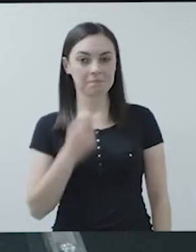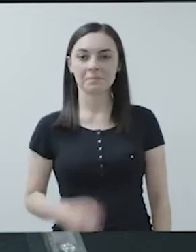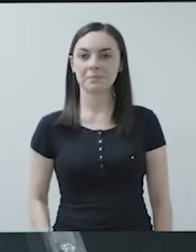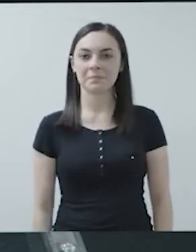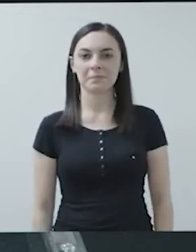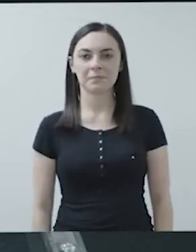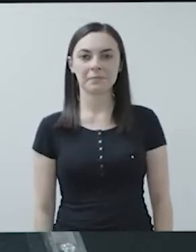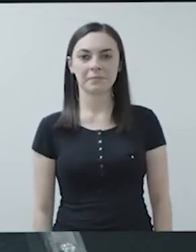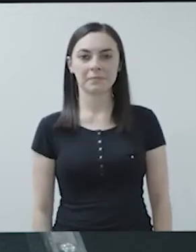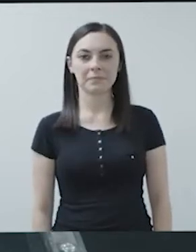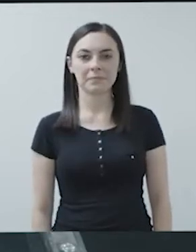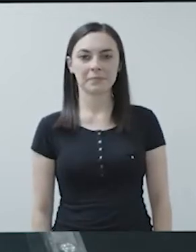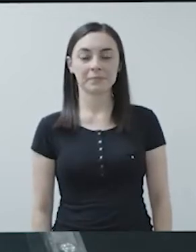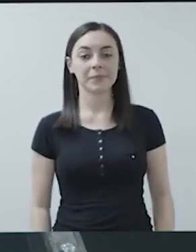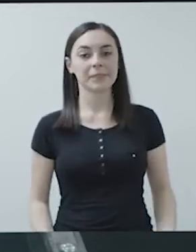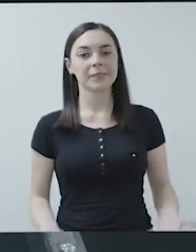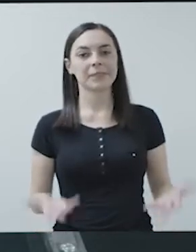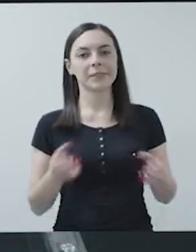E